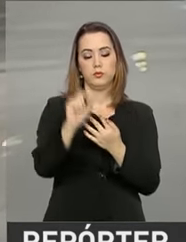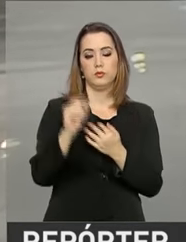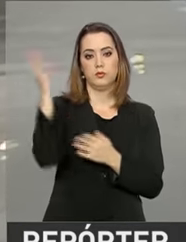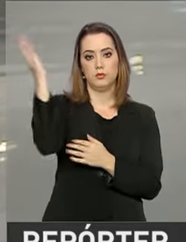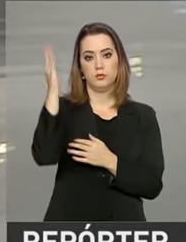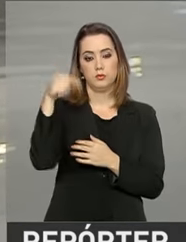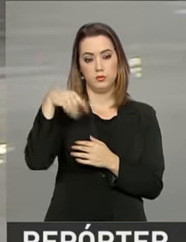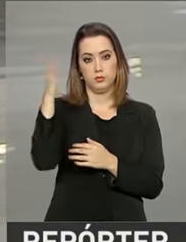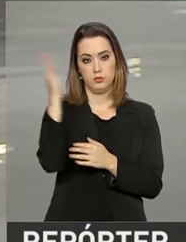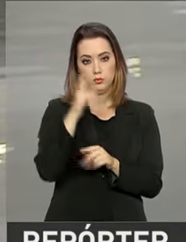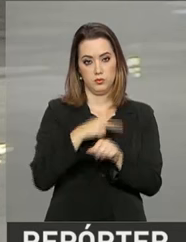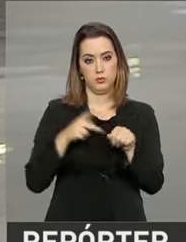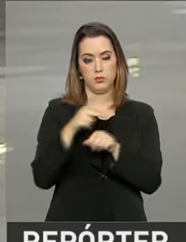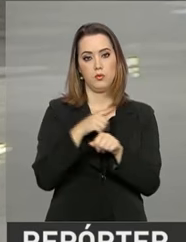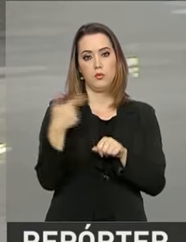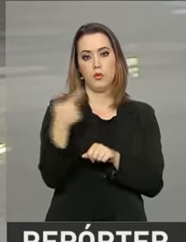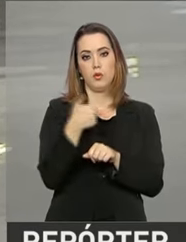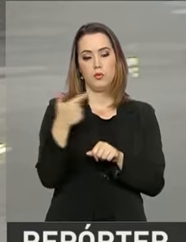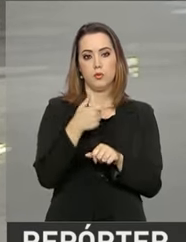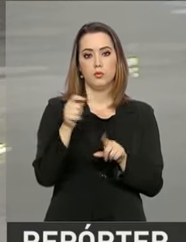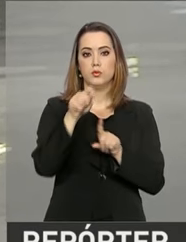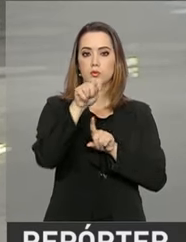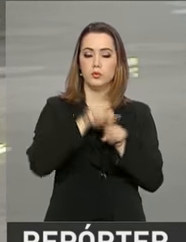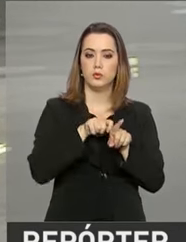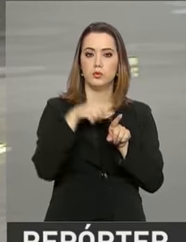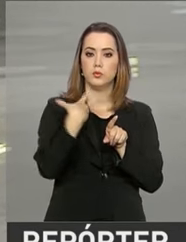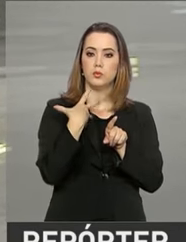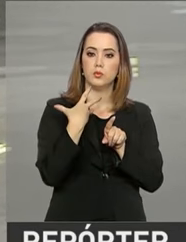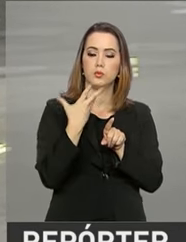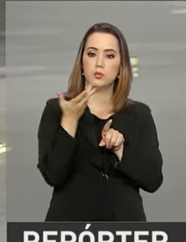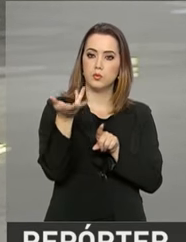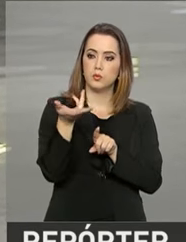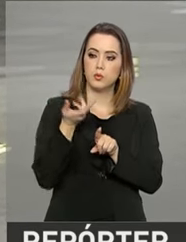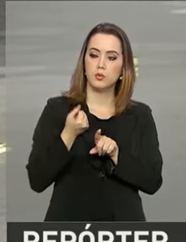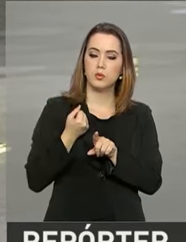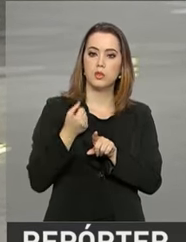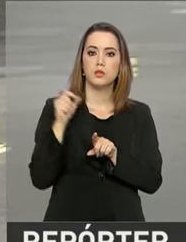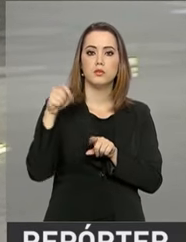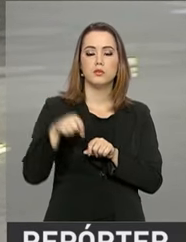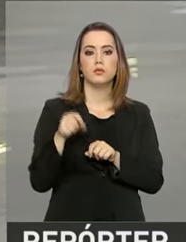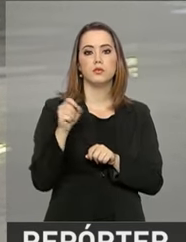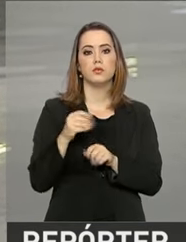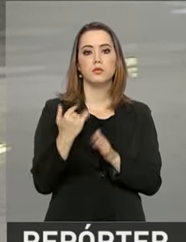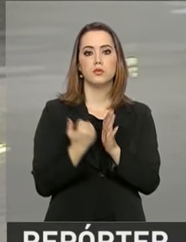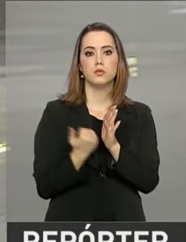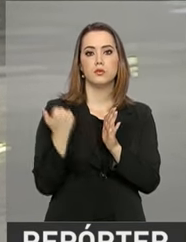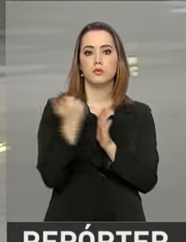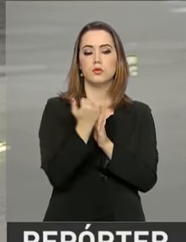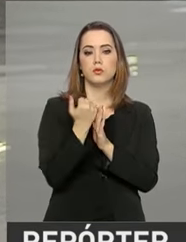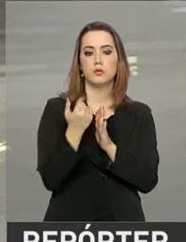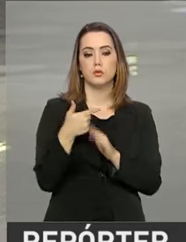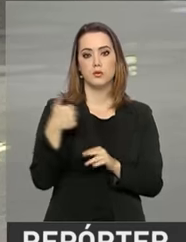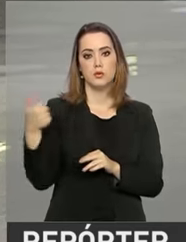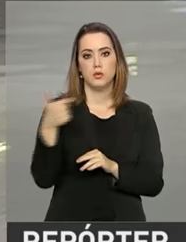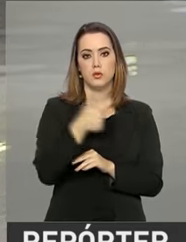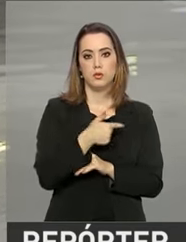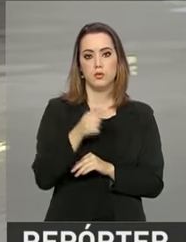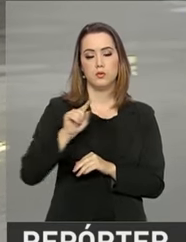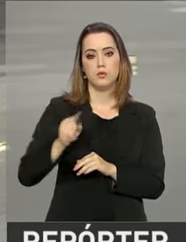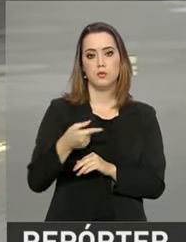segundo mês que os beneficiários do programa recebem o benefício do Bolsa Família com reajuste médio de